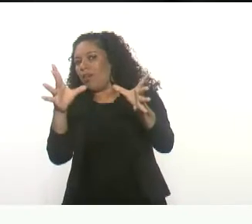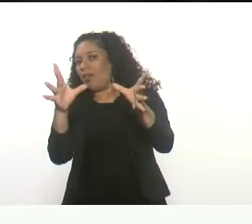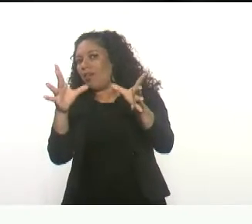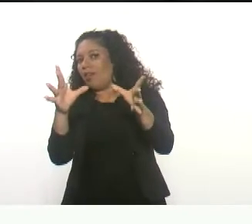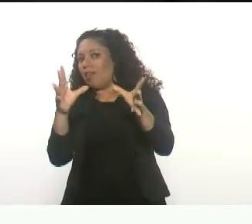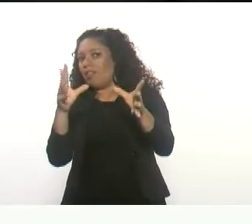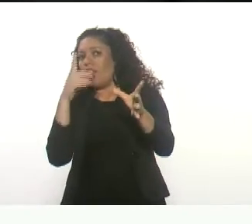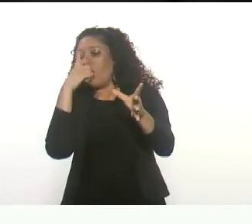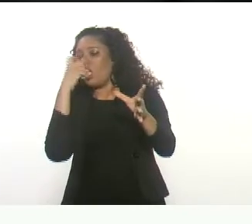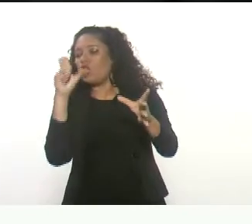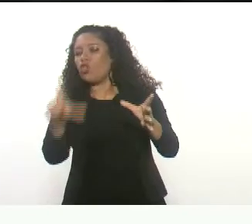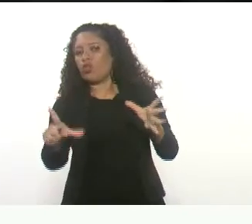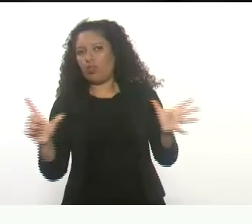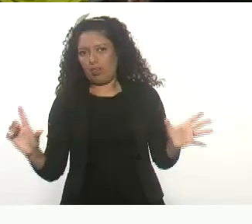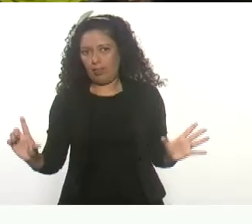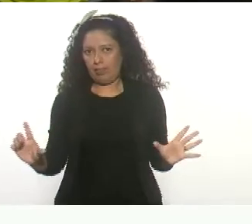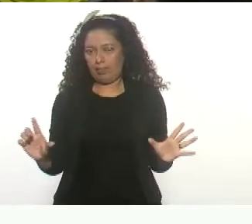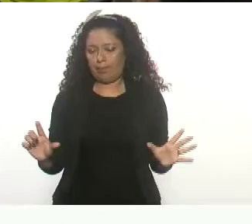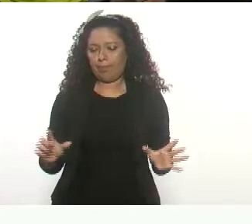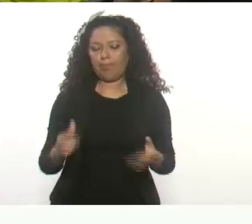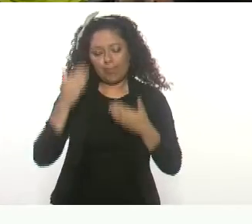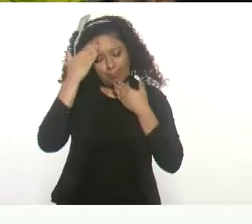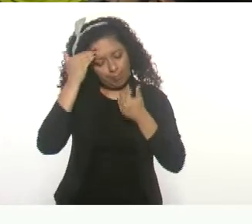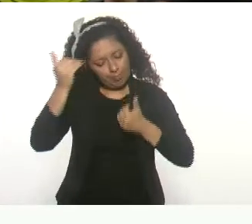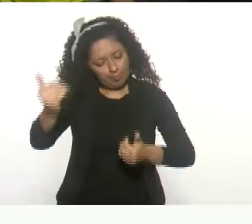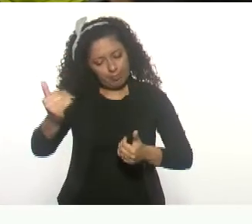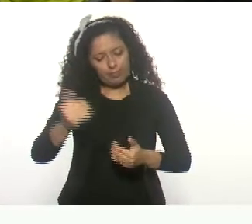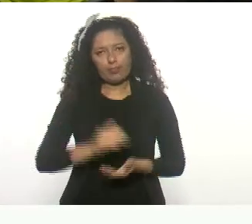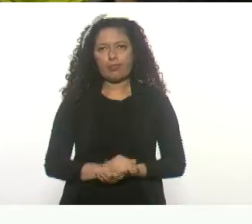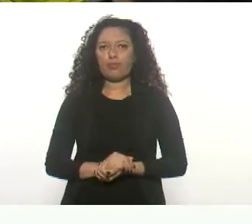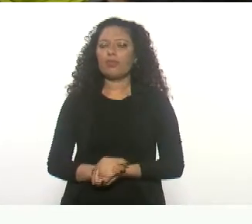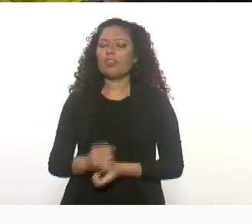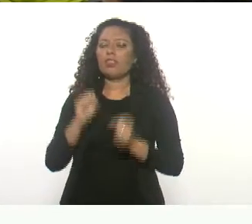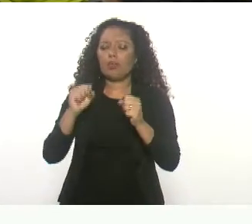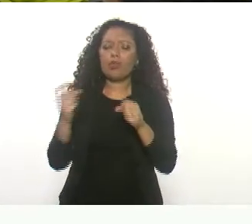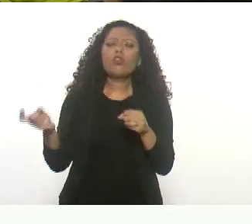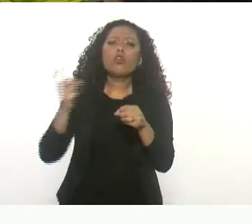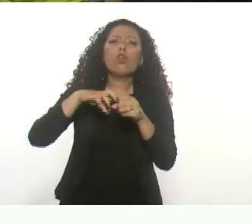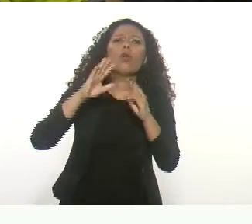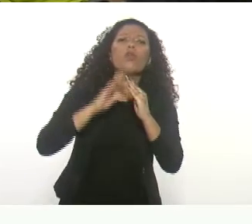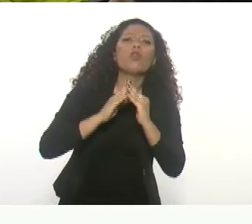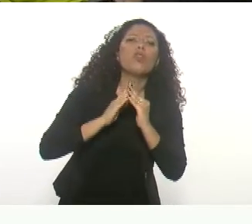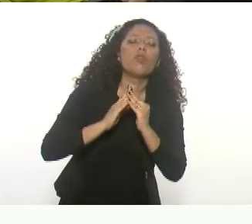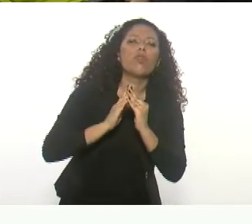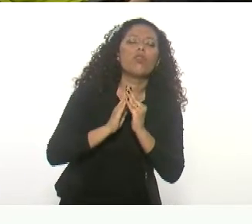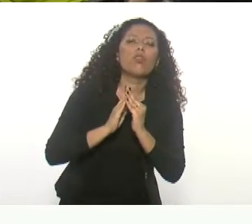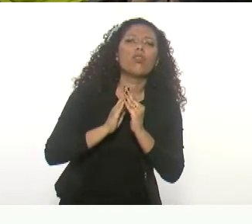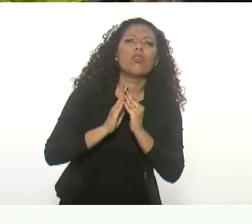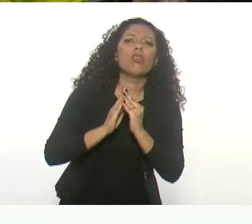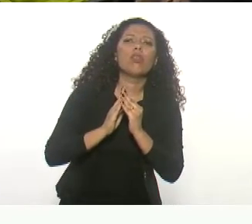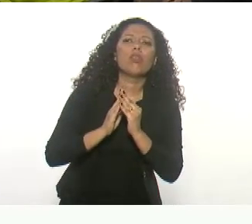esse. Muito obrigada, gente. Você pode voltar rapidinho naquela... Claro. É essa.